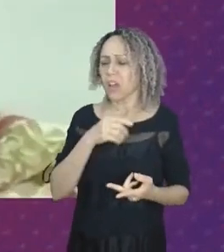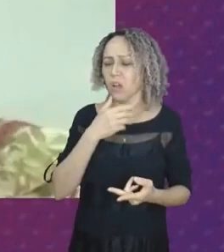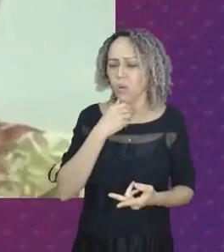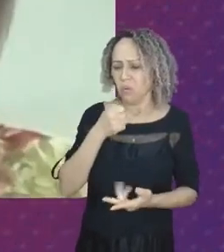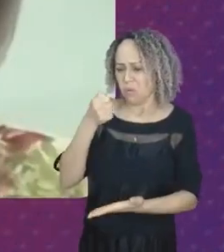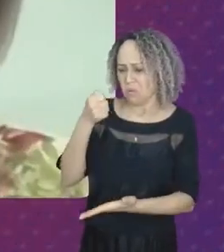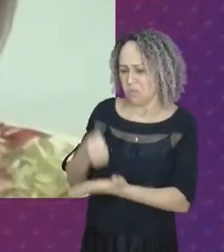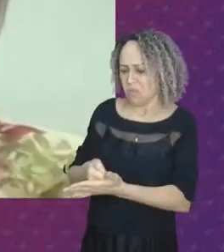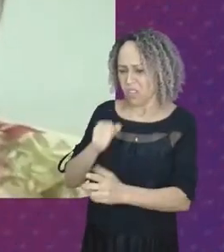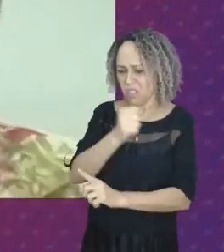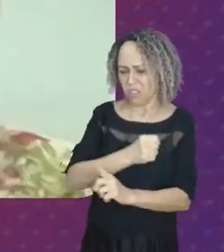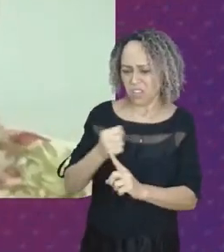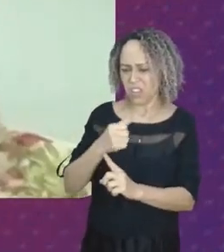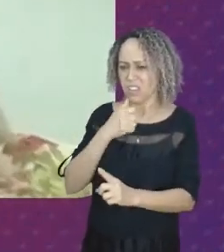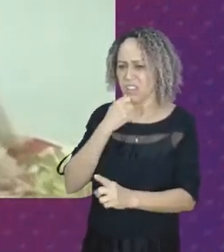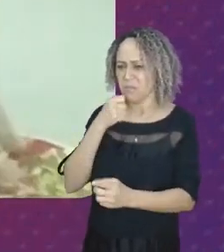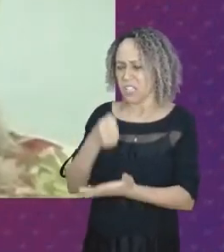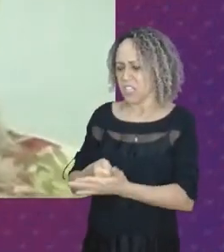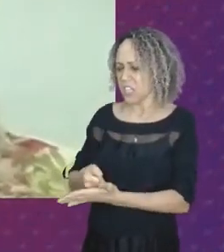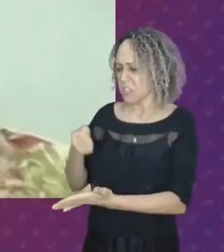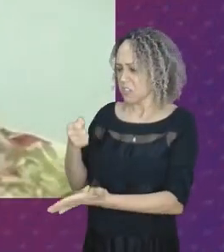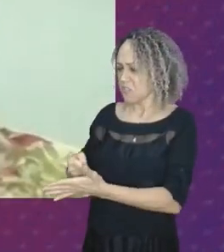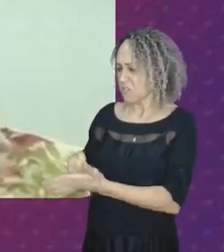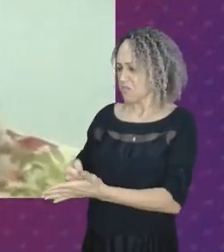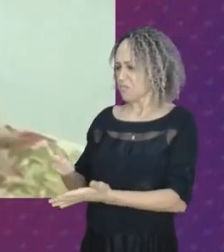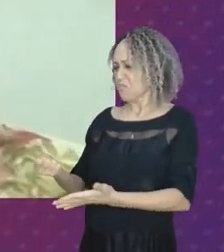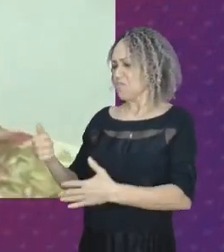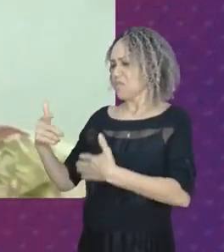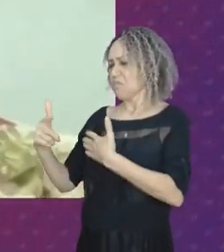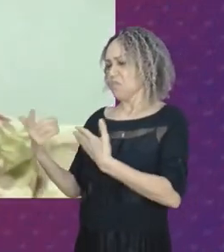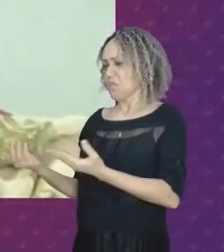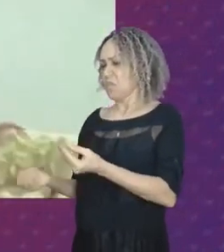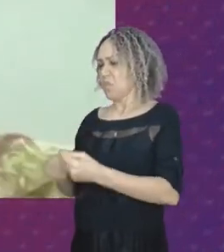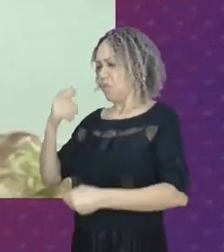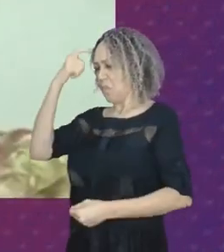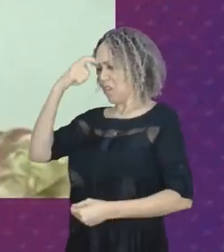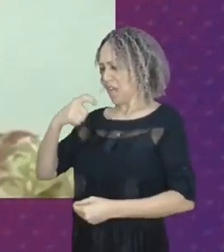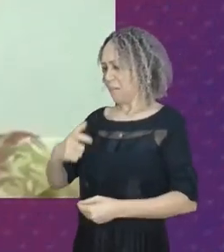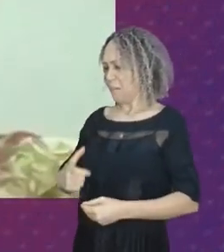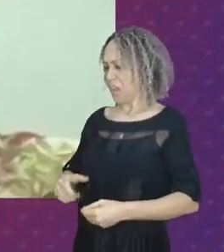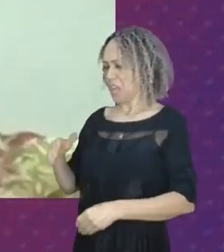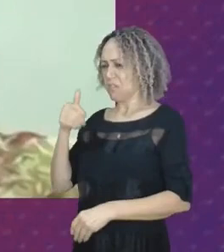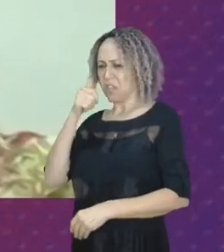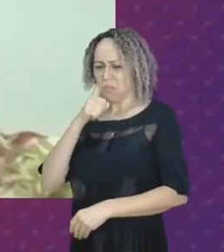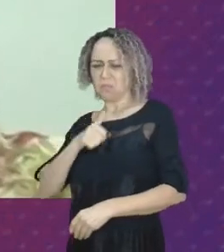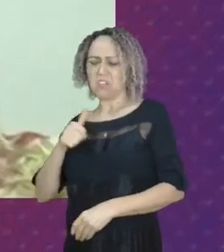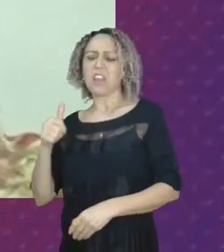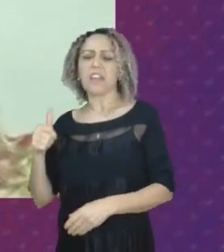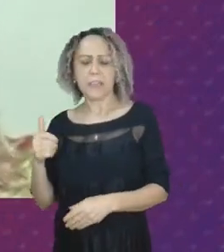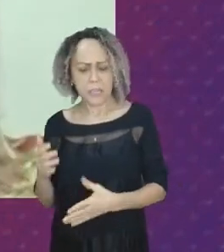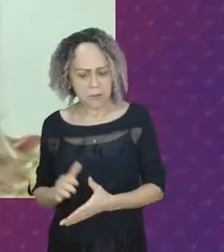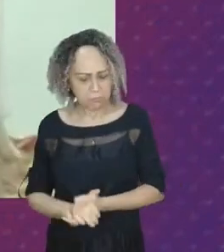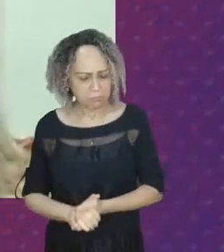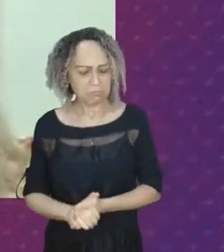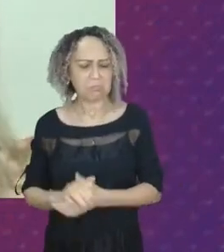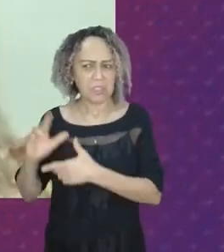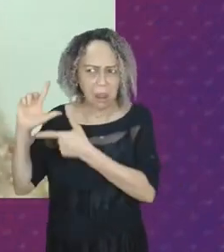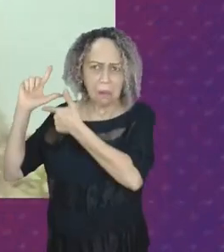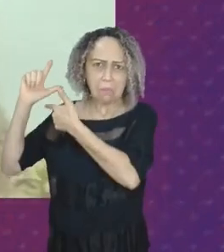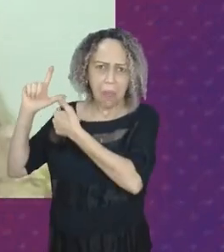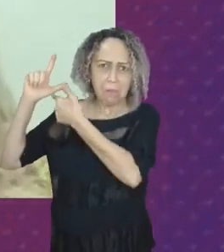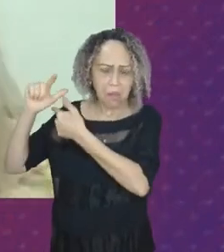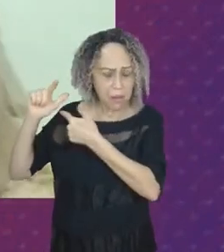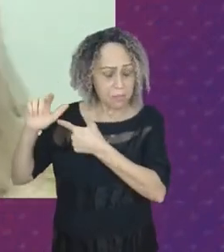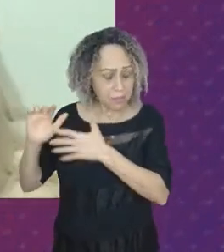papéis, posturas previamente concebidas. Portanto, para que nós possamos enfrentar a